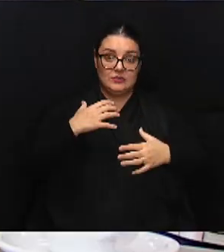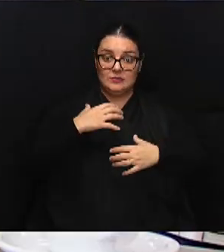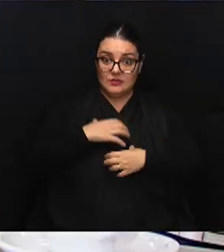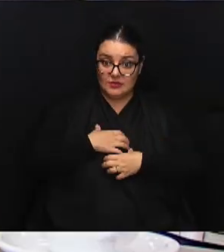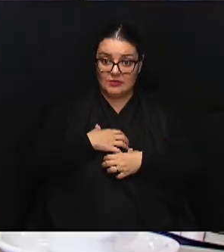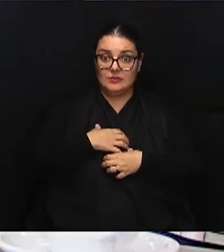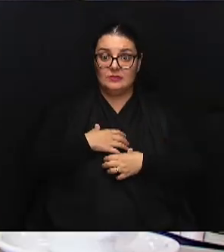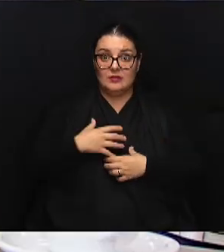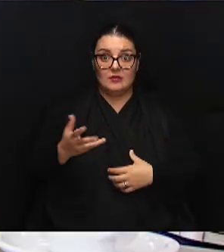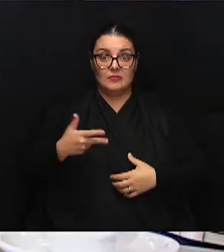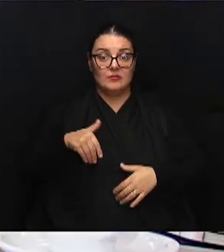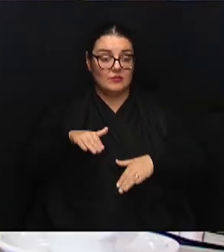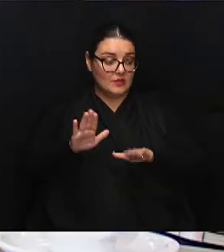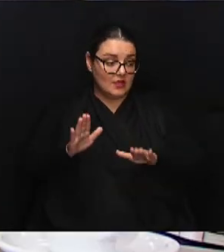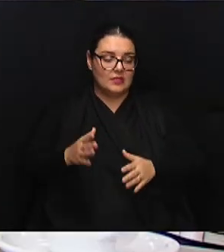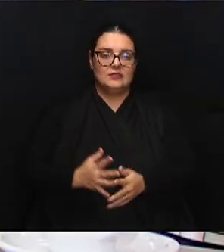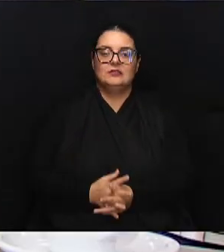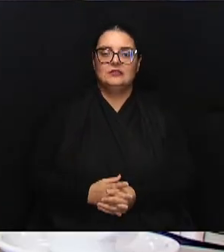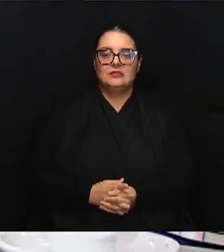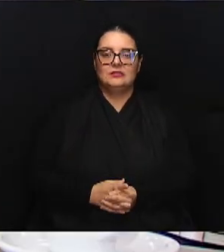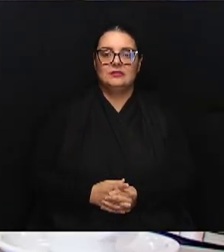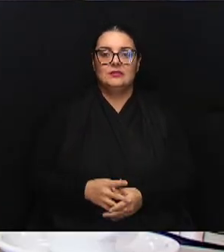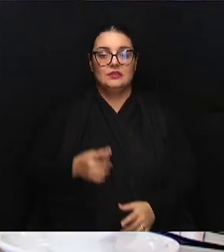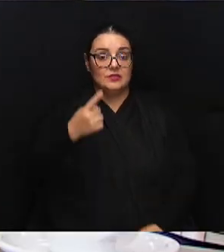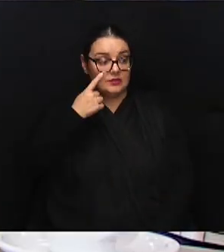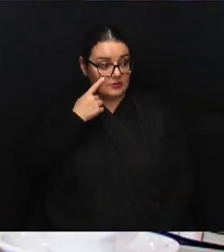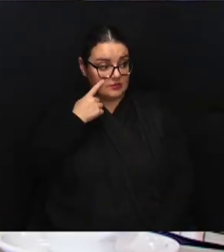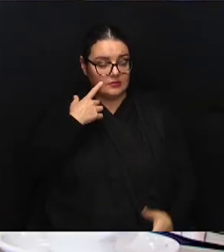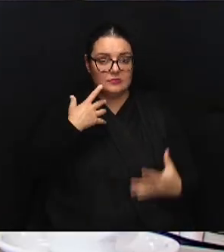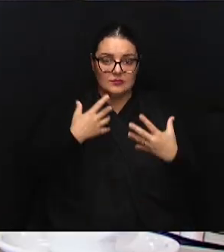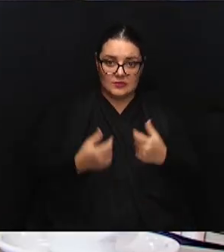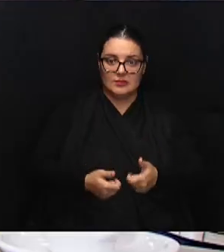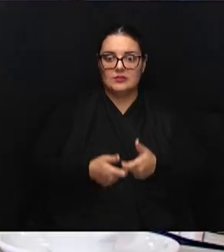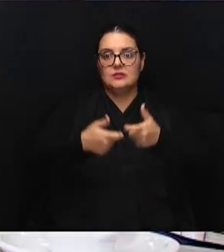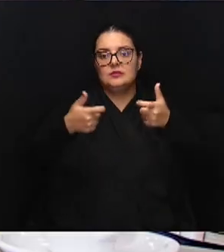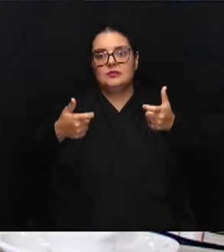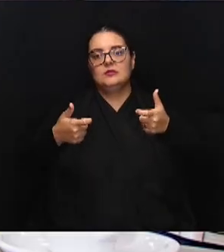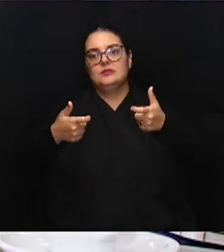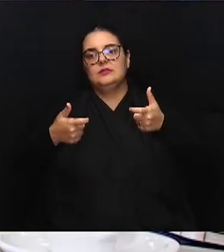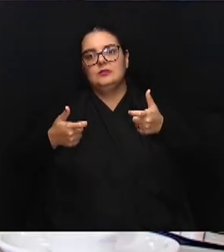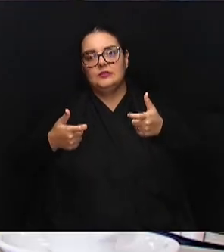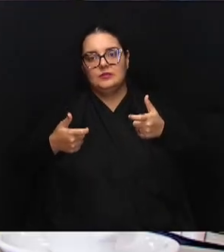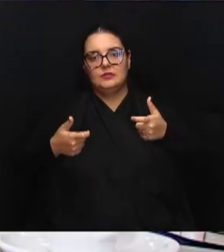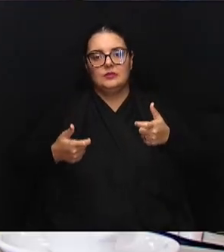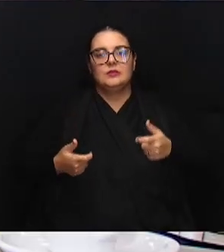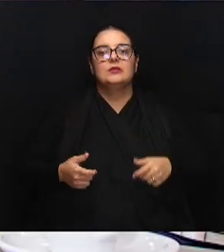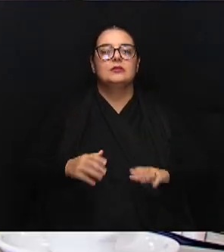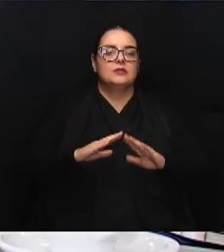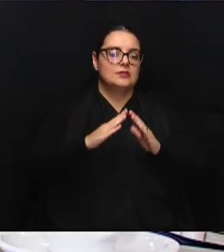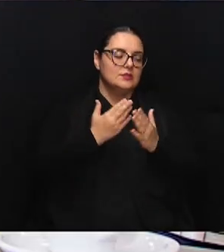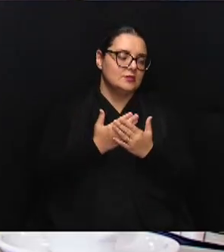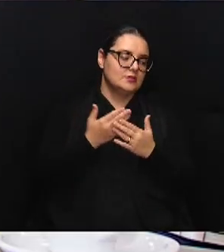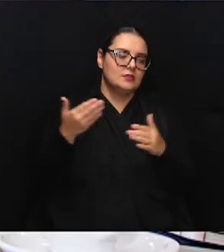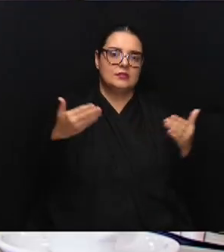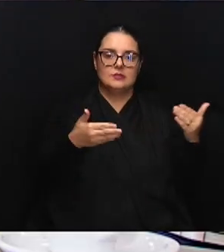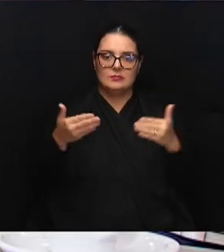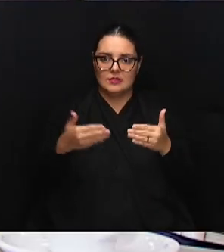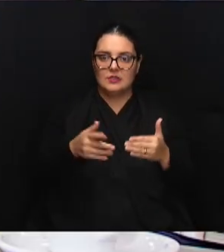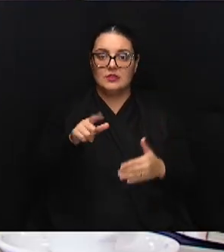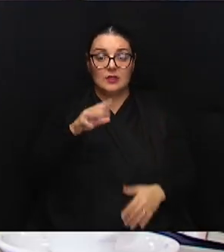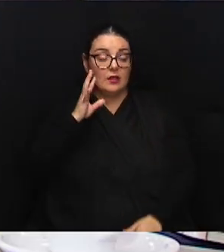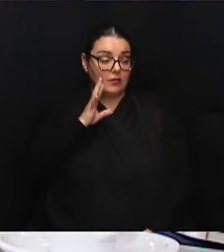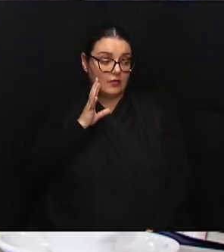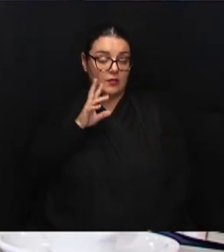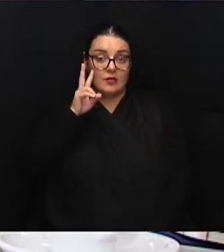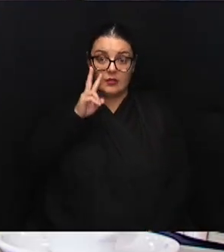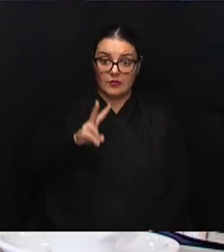mais agilidade e nós vemos a adesão cada vez maior das escolas em participar. E é muito legal a gente